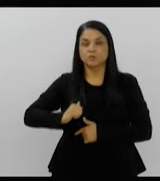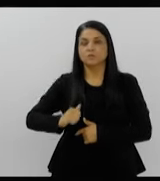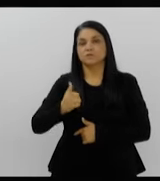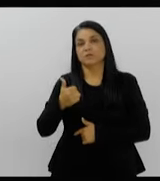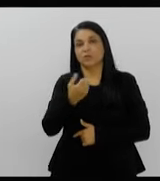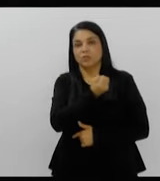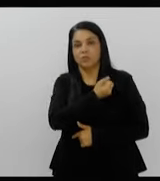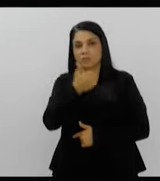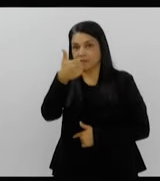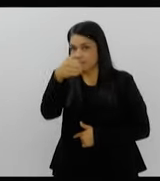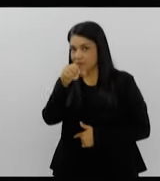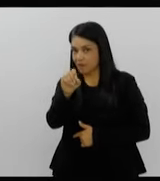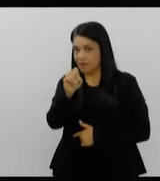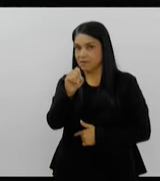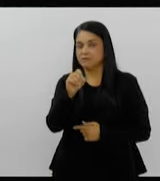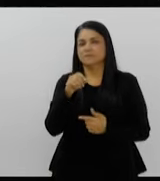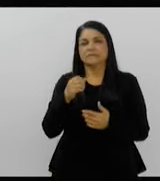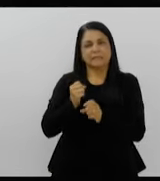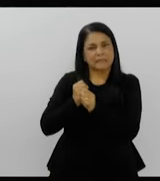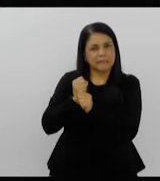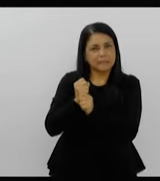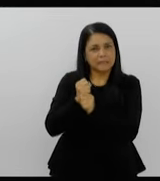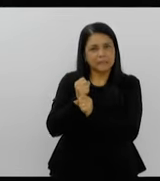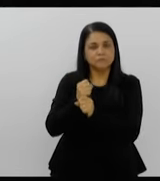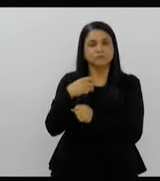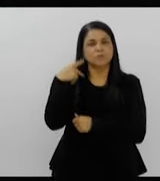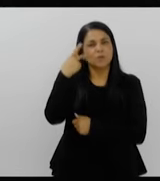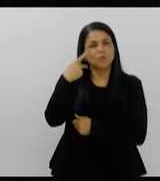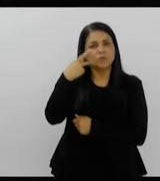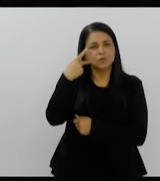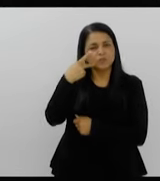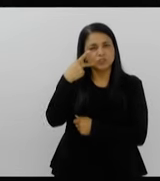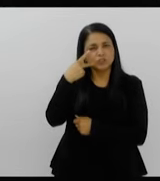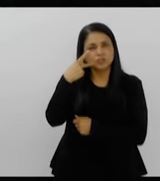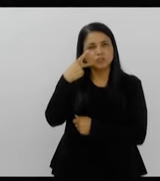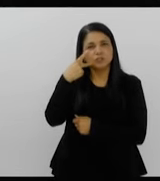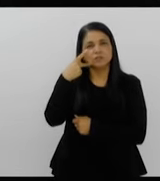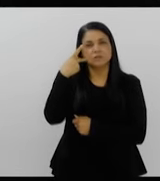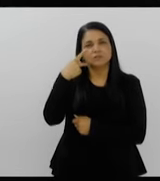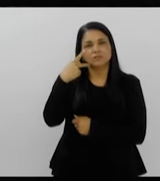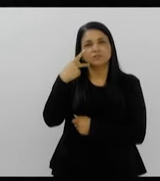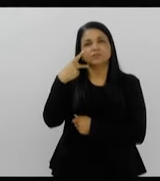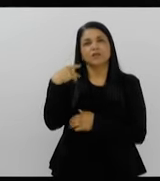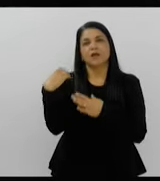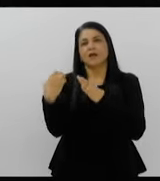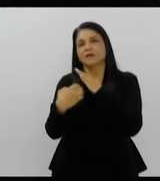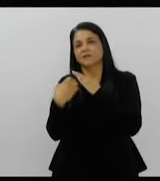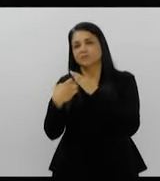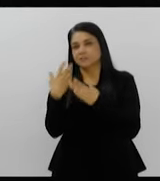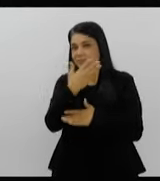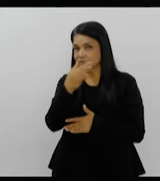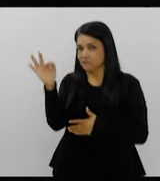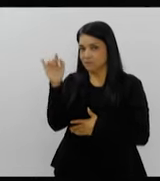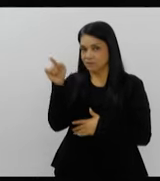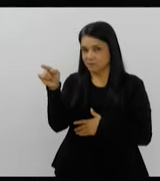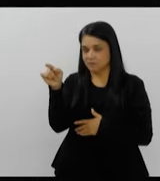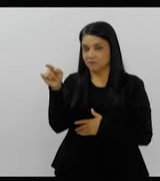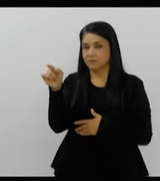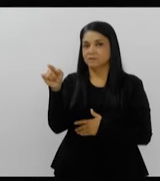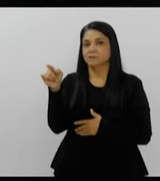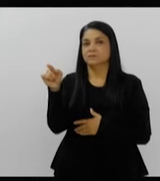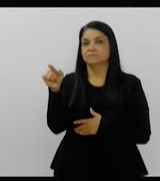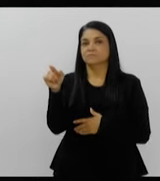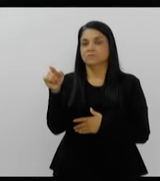10, que, por muitos anos, quando da política de desmonte das agências de fomento federais, segurou